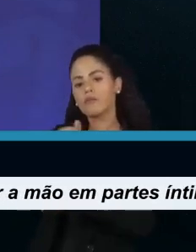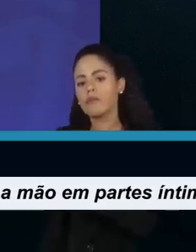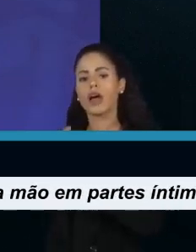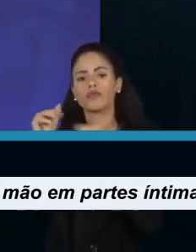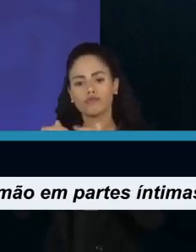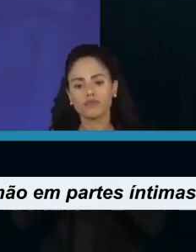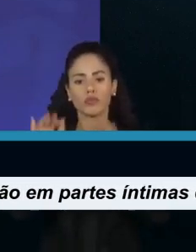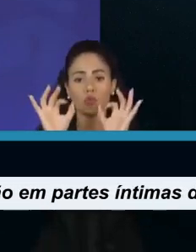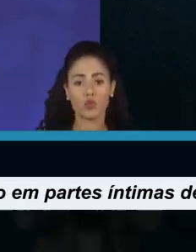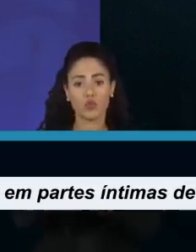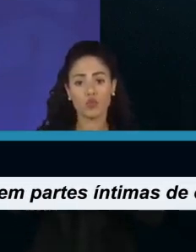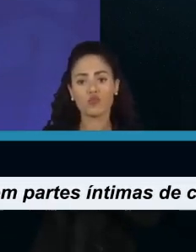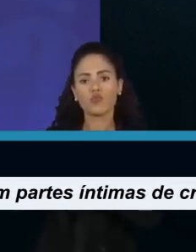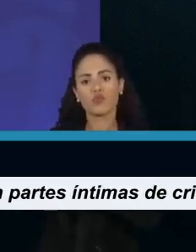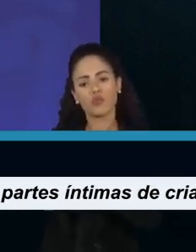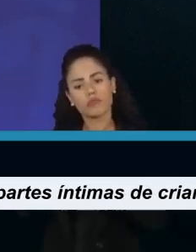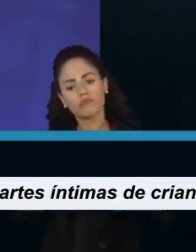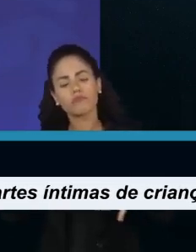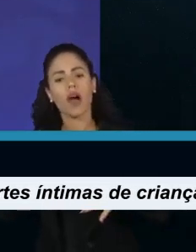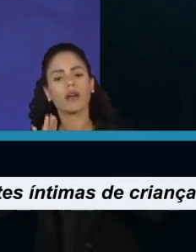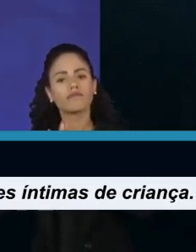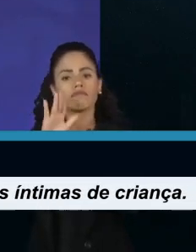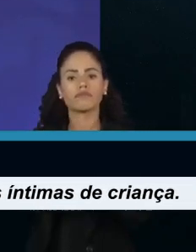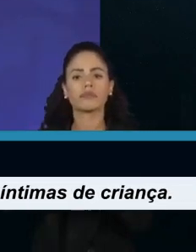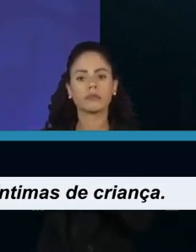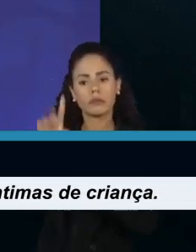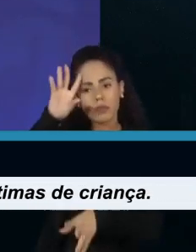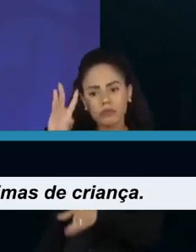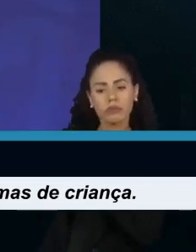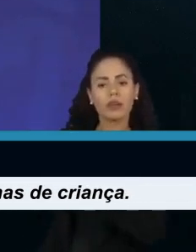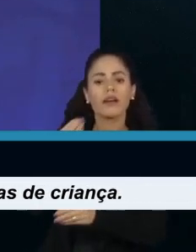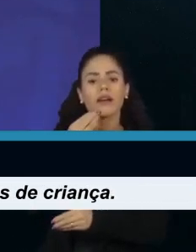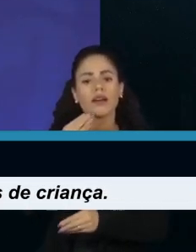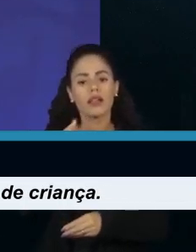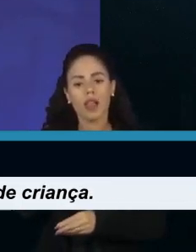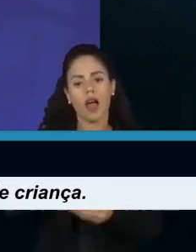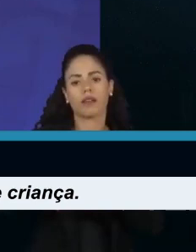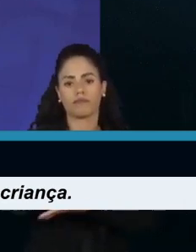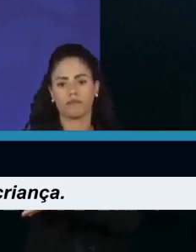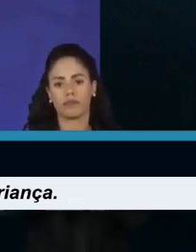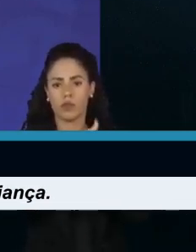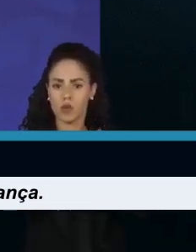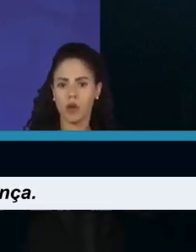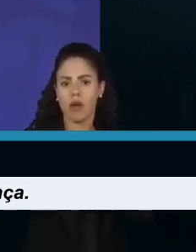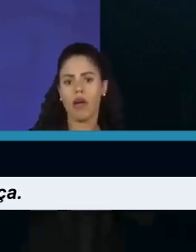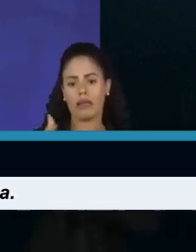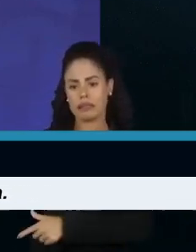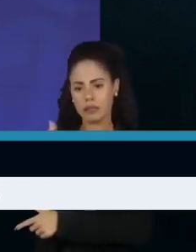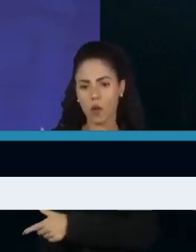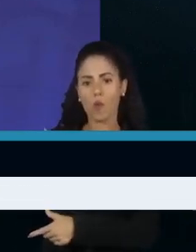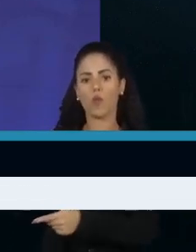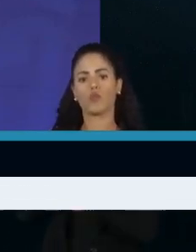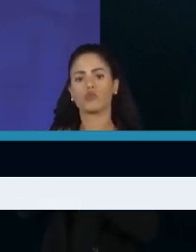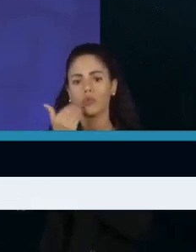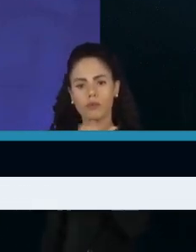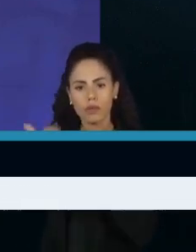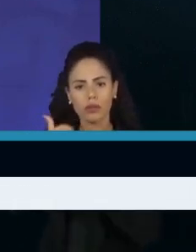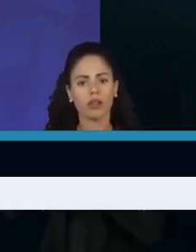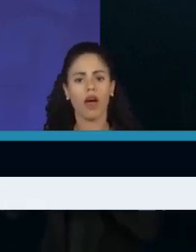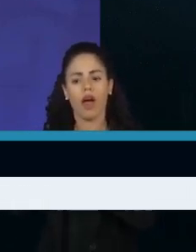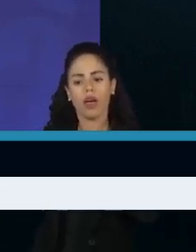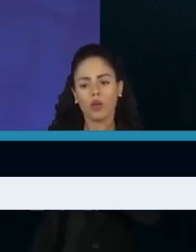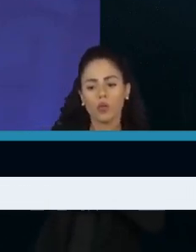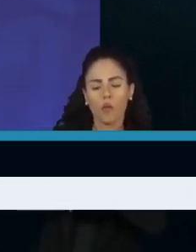solidário, em que há uma preocupação muito grande em salvar o Estado Social, que vive uma profunda crise da saúde, à habitação, à